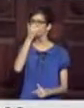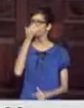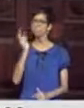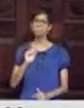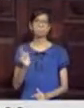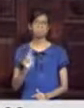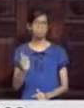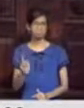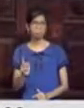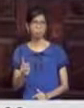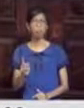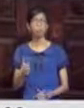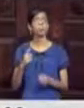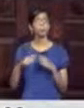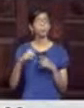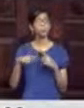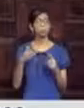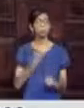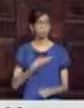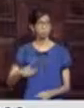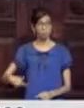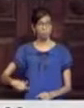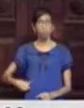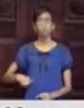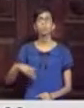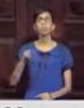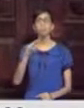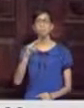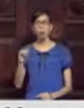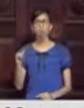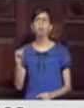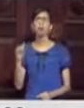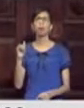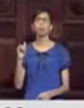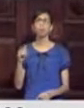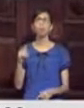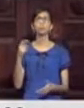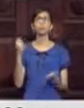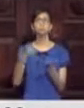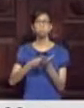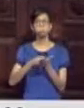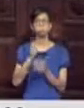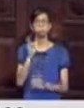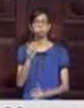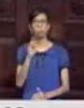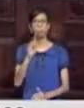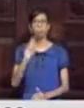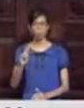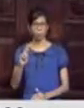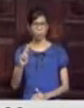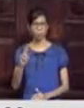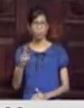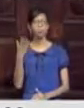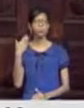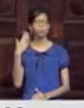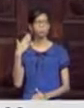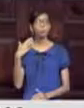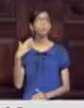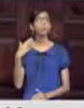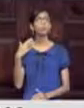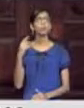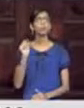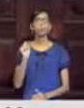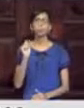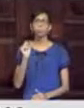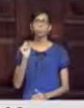reestruturação tarifária, porque o governo ia subsidiar com o bilhete único. Naquele momento eu não era deputado.